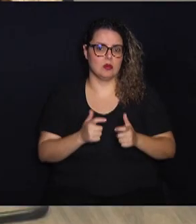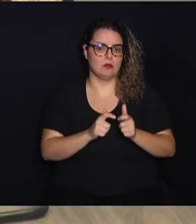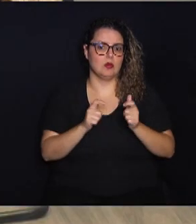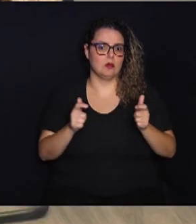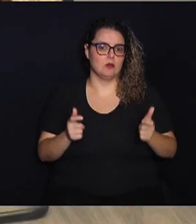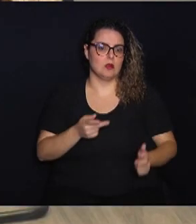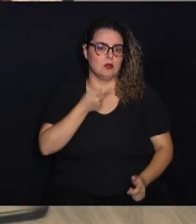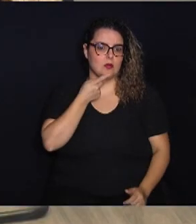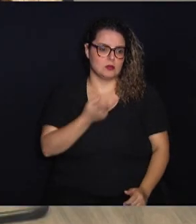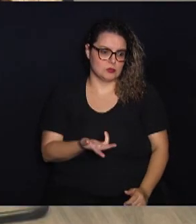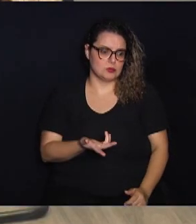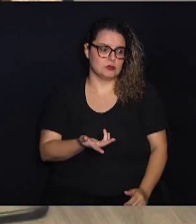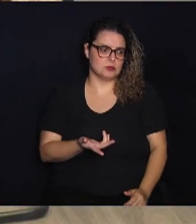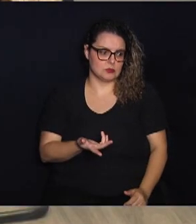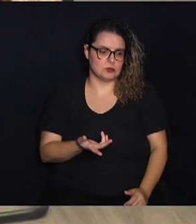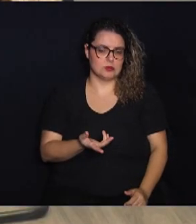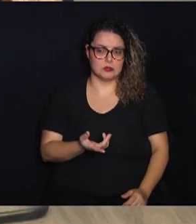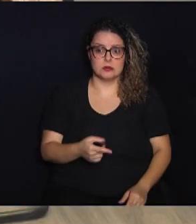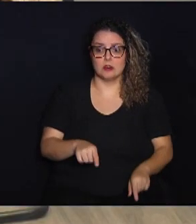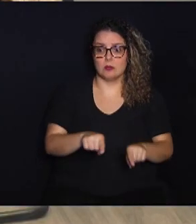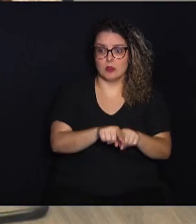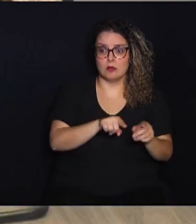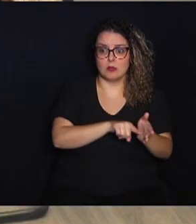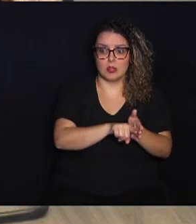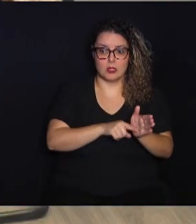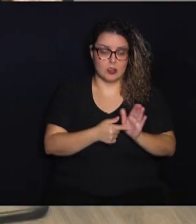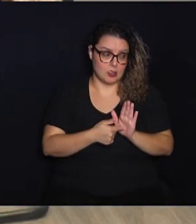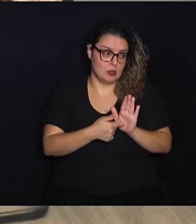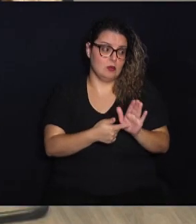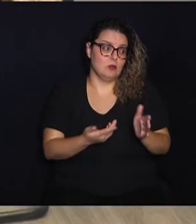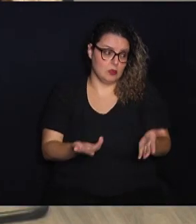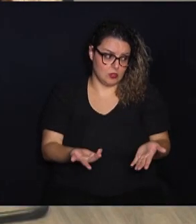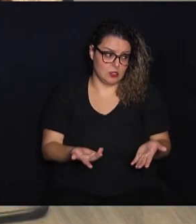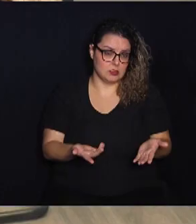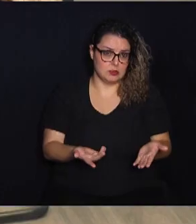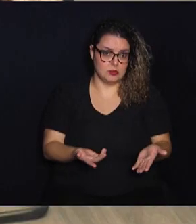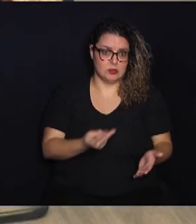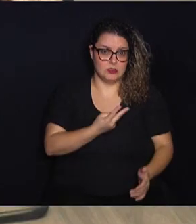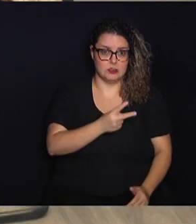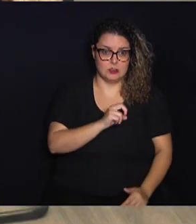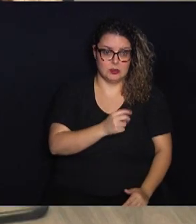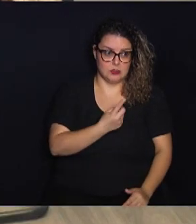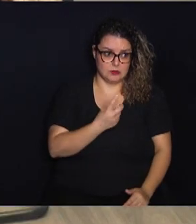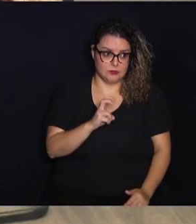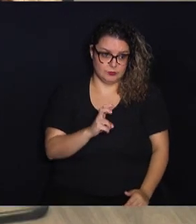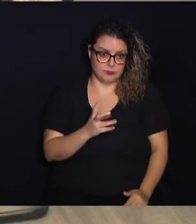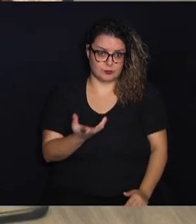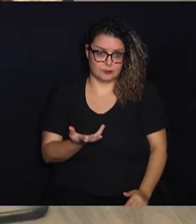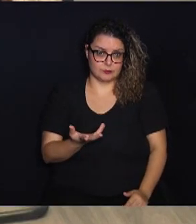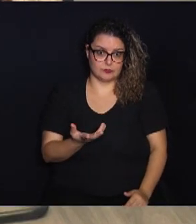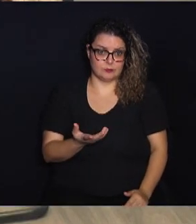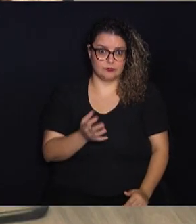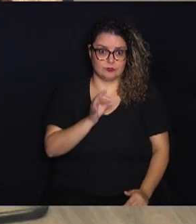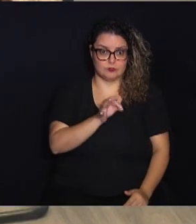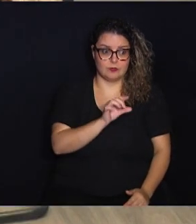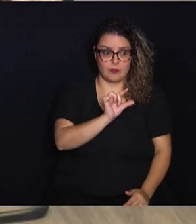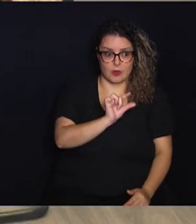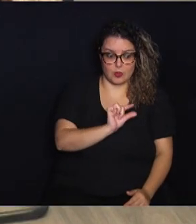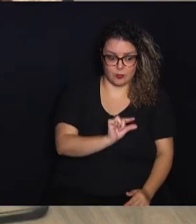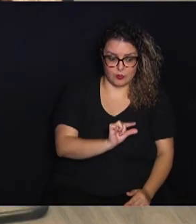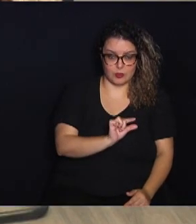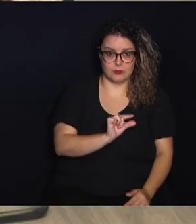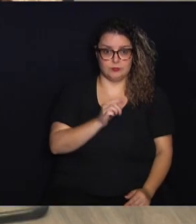gente falou aqui, né? Tem inclusive pesquisas que mostram, sim. Você vê em 2015, era uma porcentagem baixa